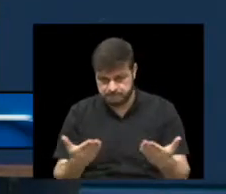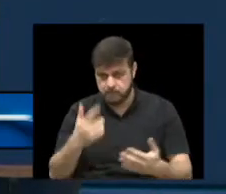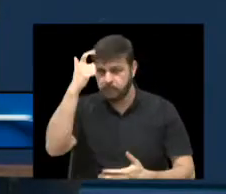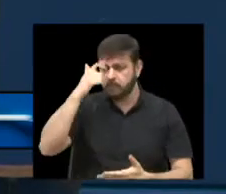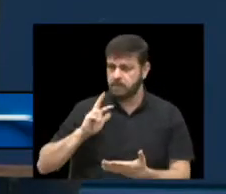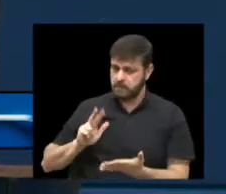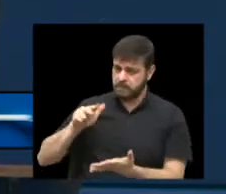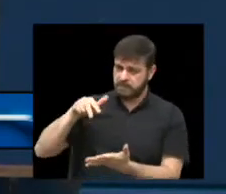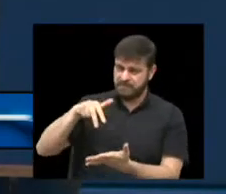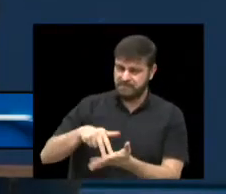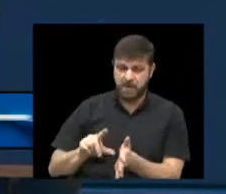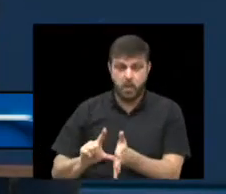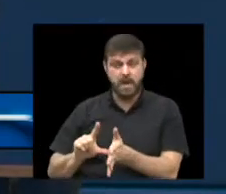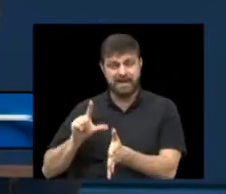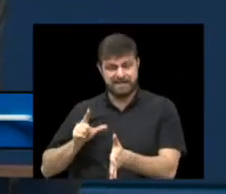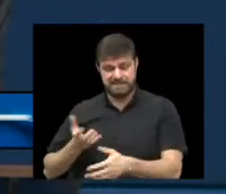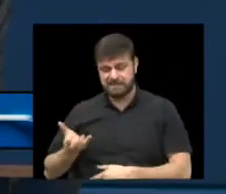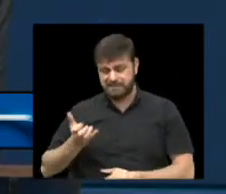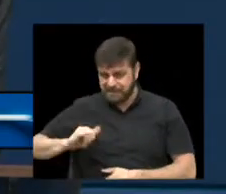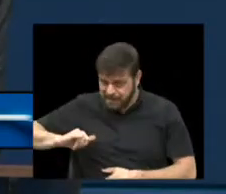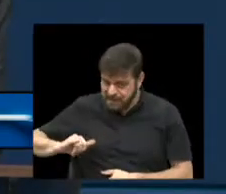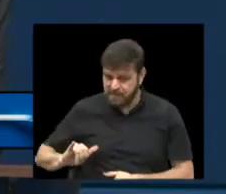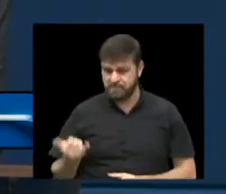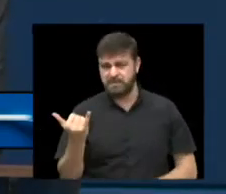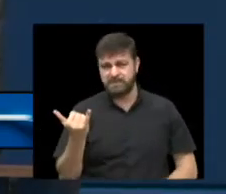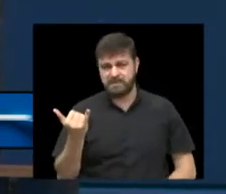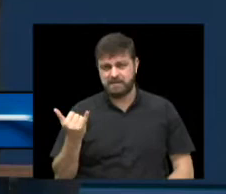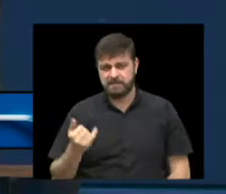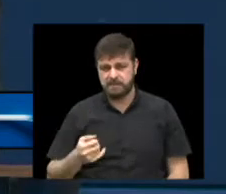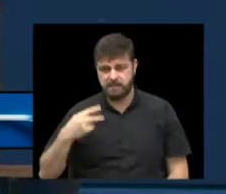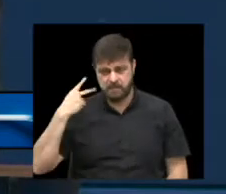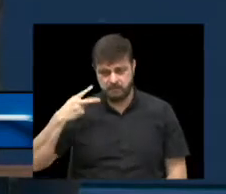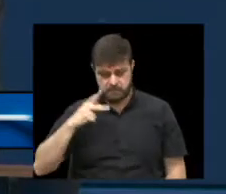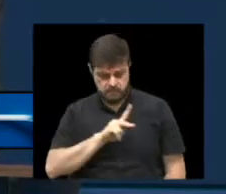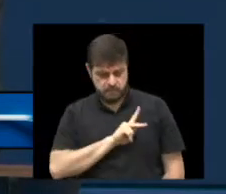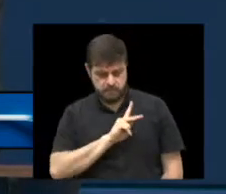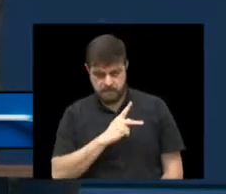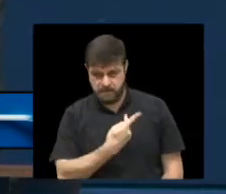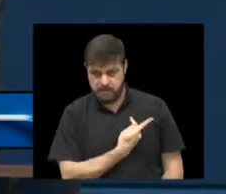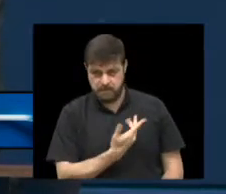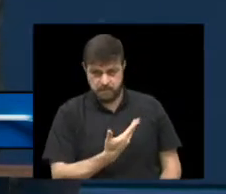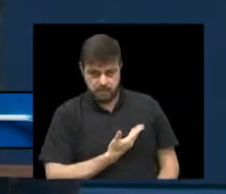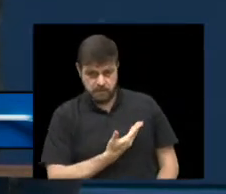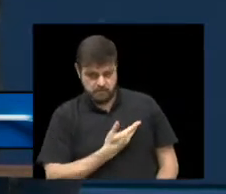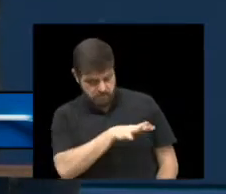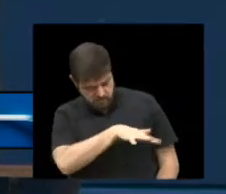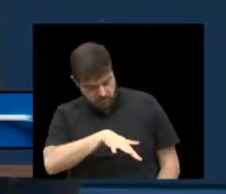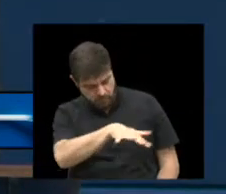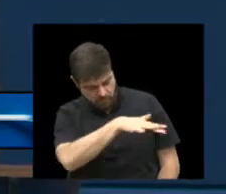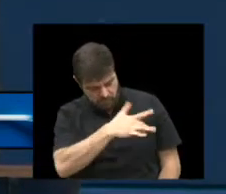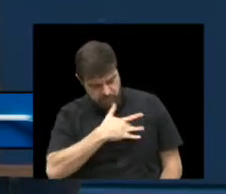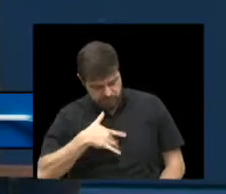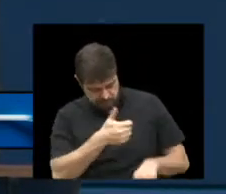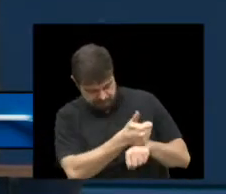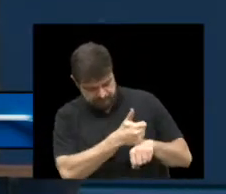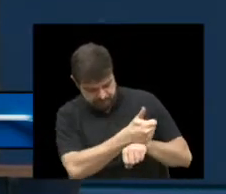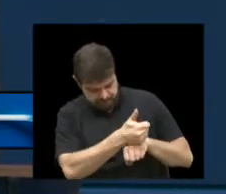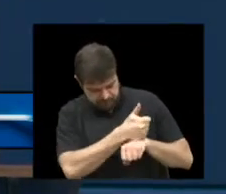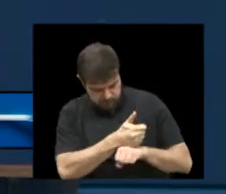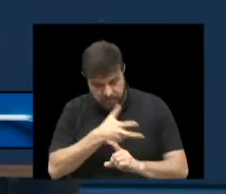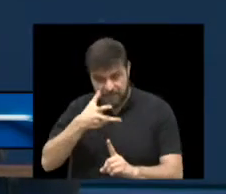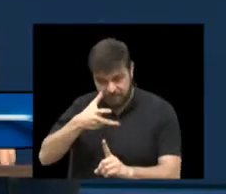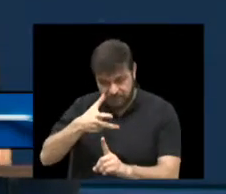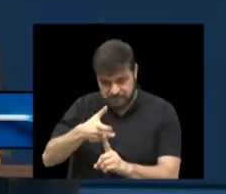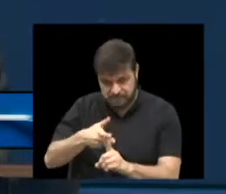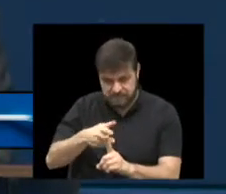que antes de mais nada acho oportuno, aproveitando que o vereador Paulo Haddad, meu colega aí da área da saúde, falou da vacinação contra o